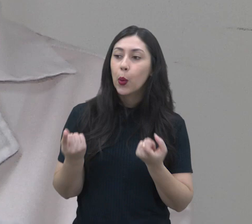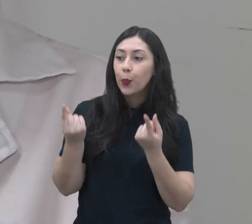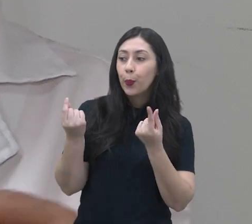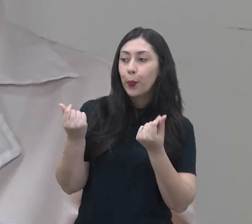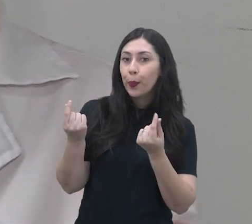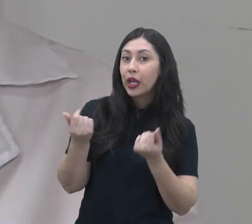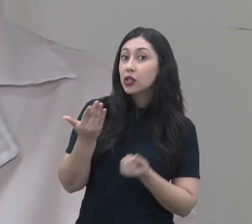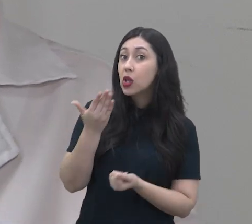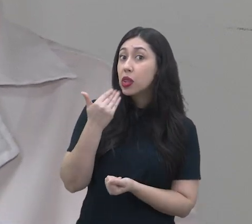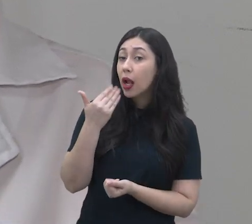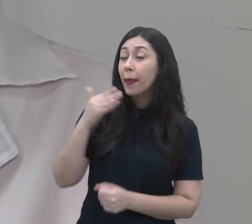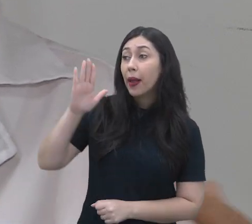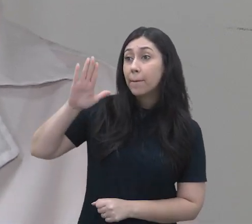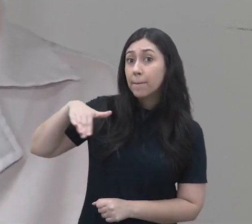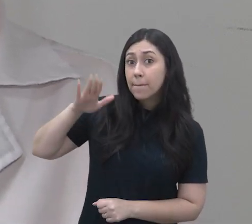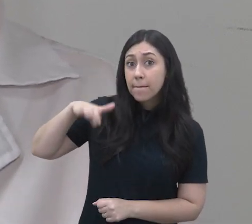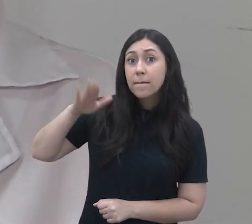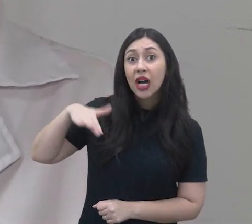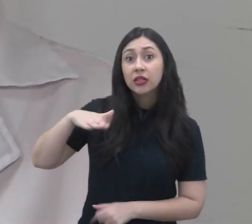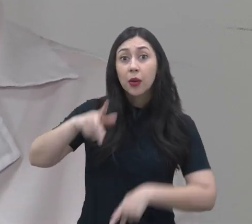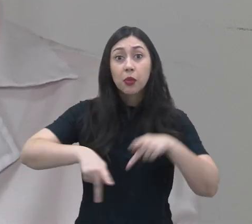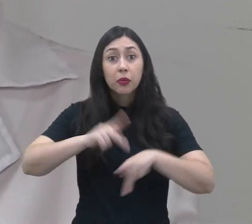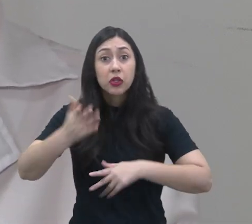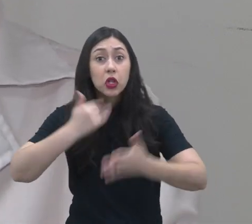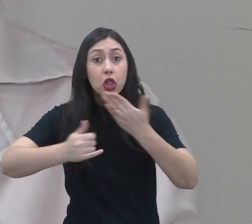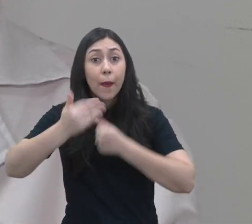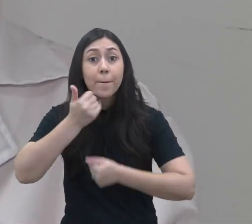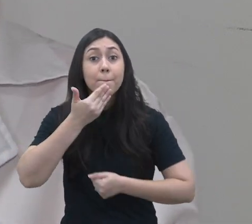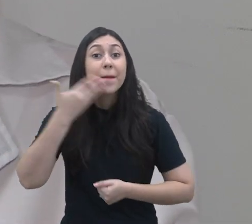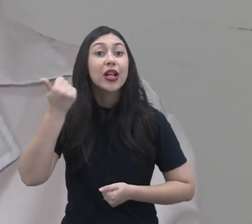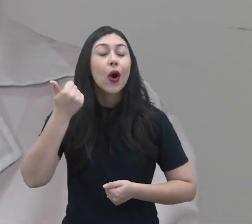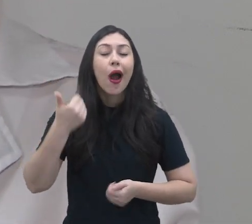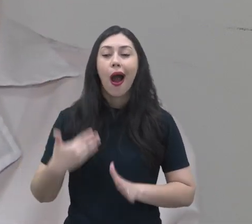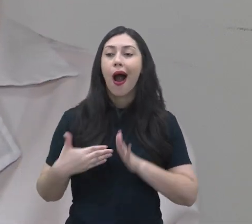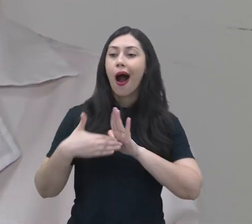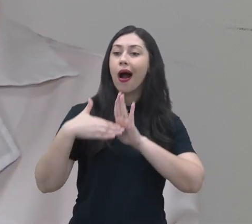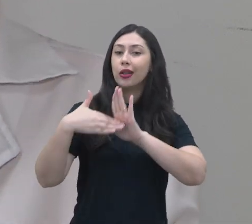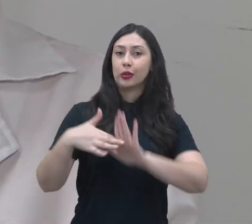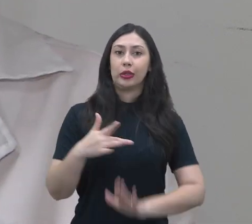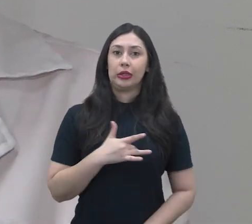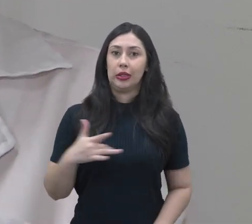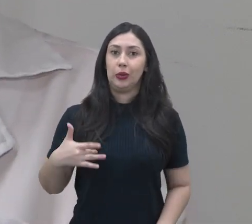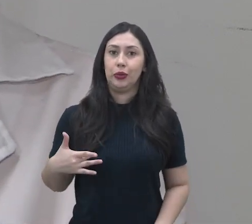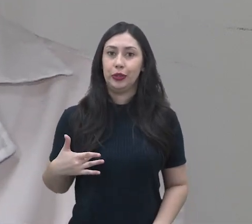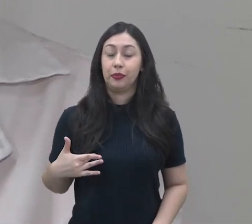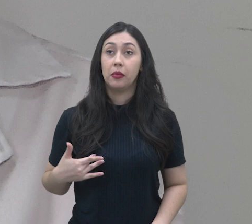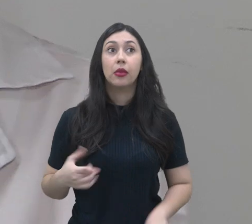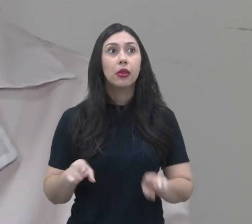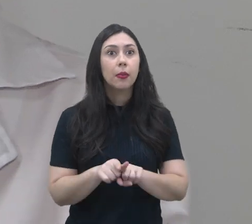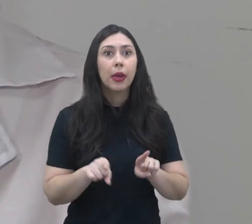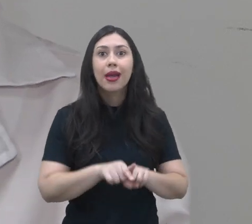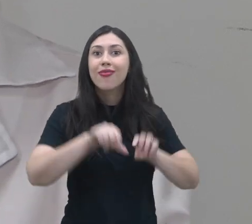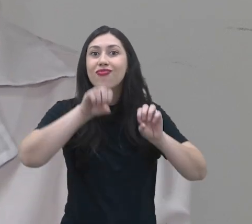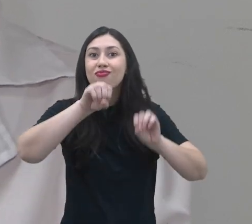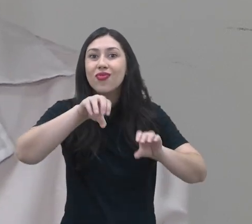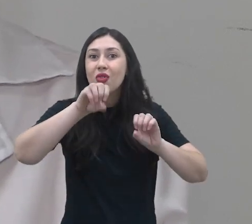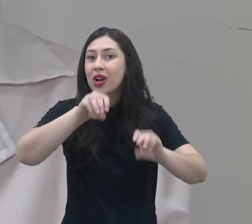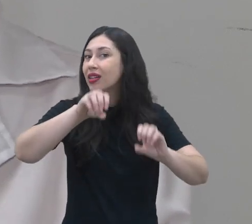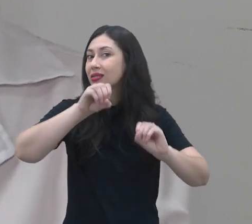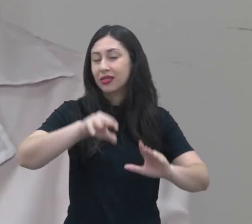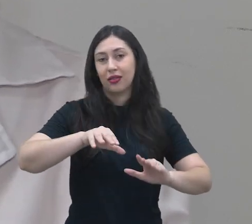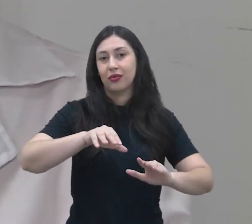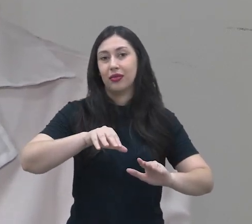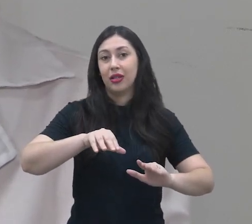dos alimentos estar mais estáveis, o preço da população alimentar melhor, você vai estar fazendo saúde. Educação.